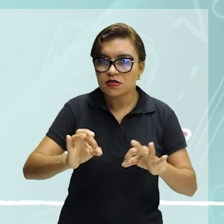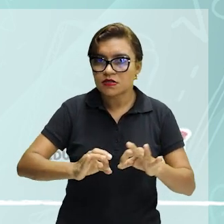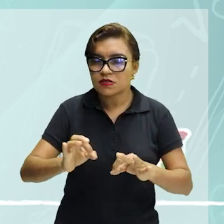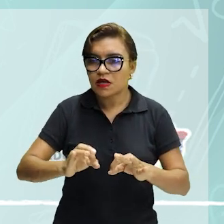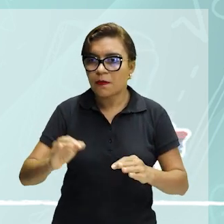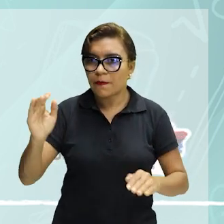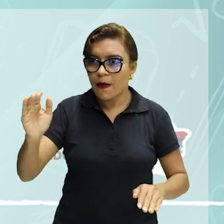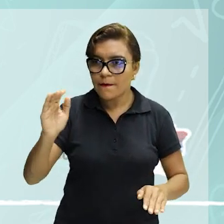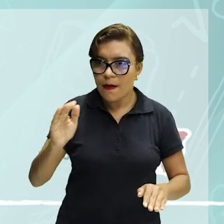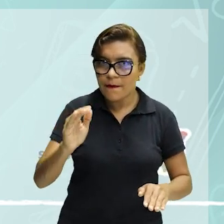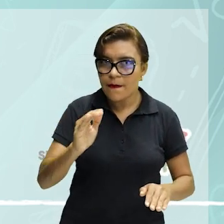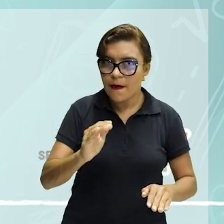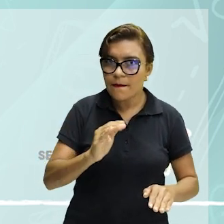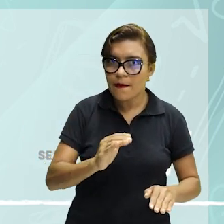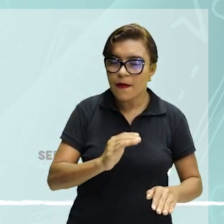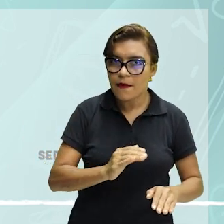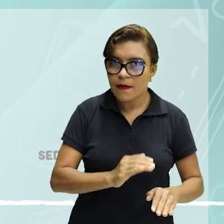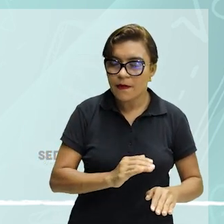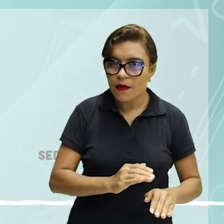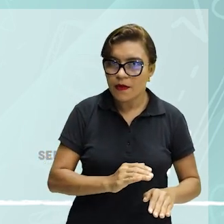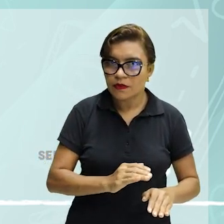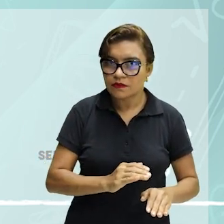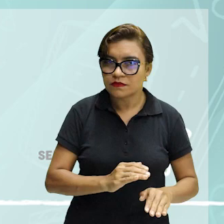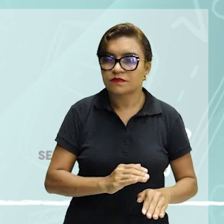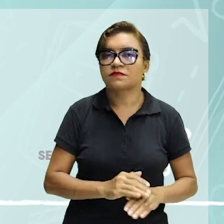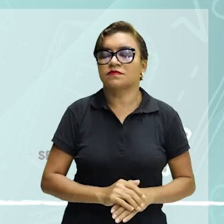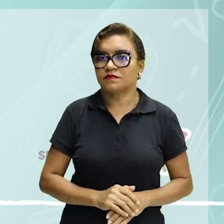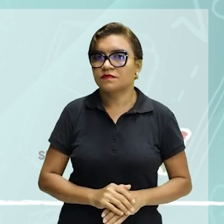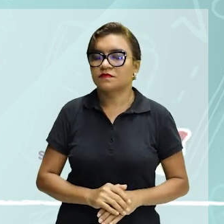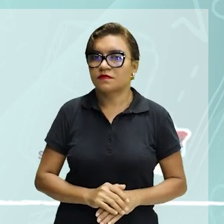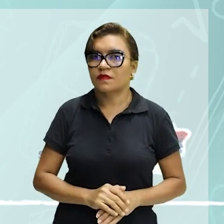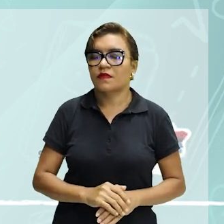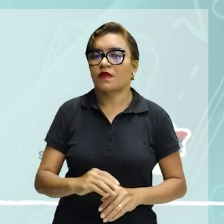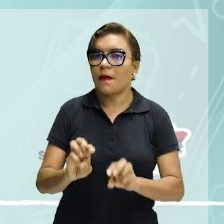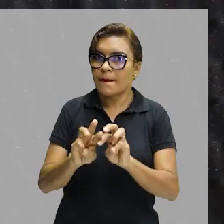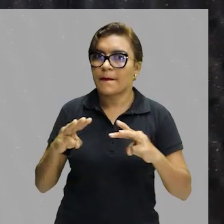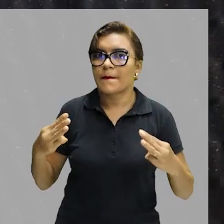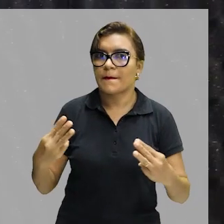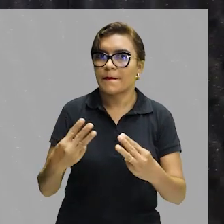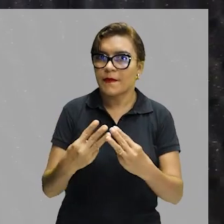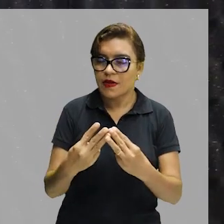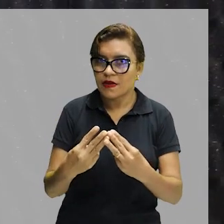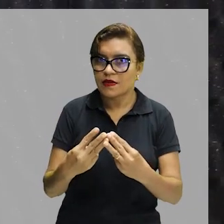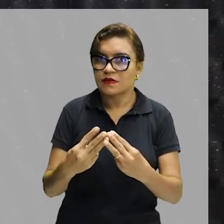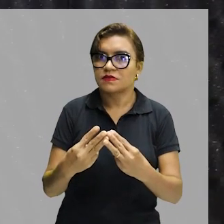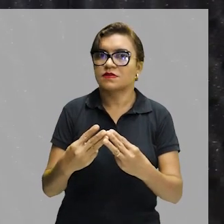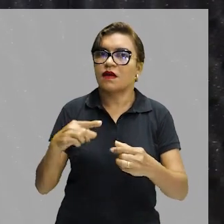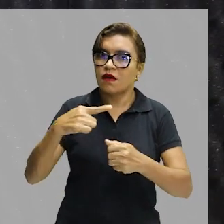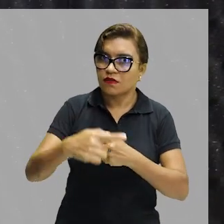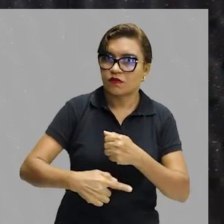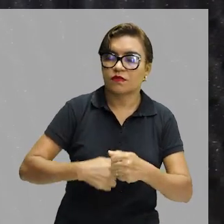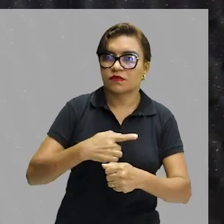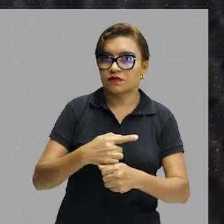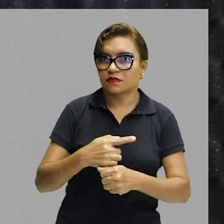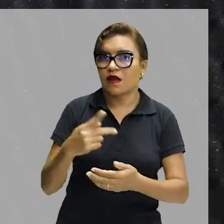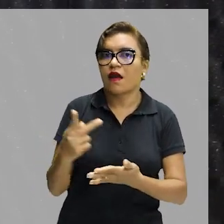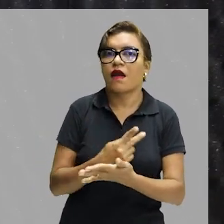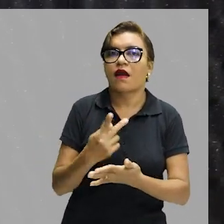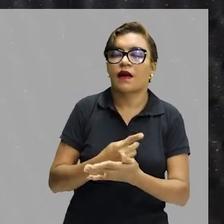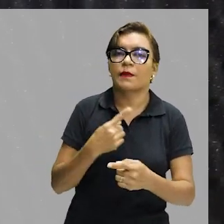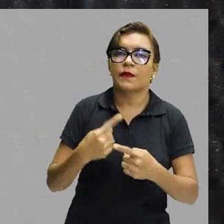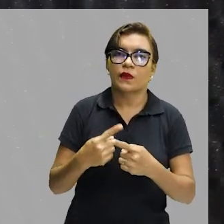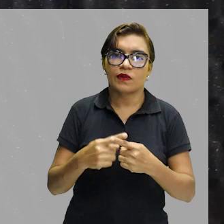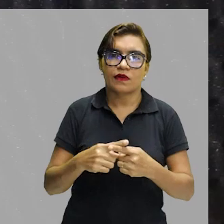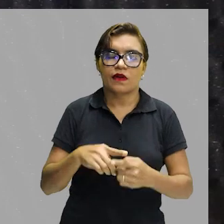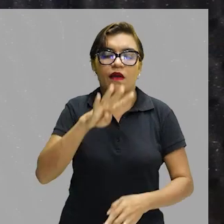decrescente, ou seja, do maior para o menor, de massas atômicas. Não. Dois erros. A tabela